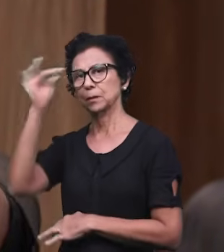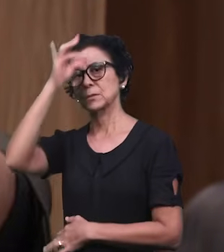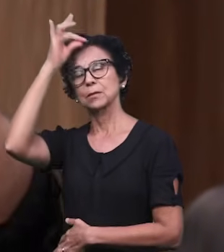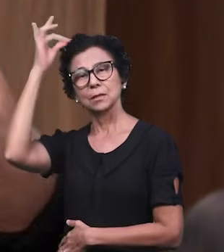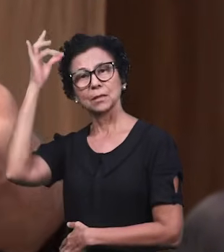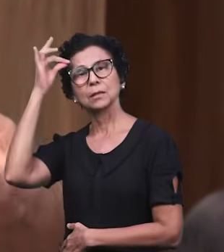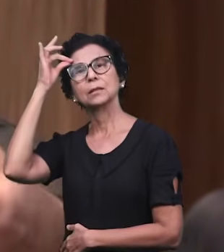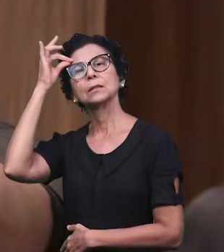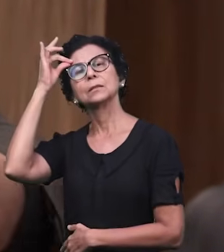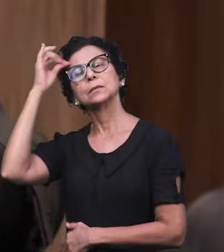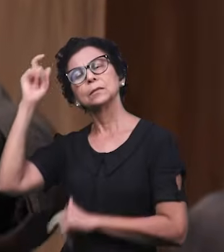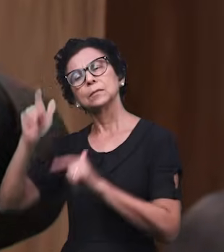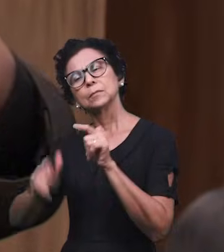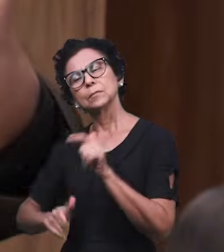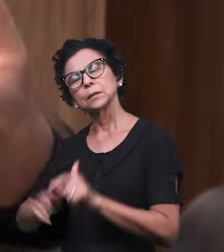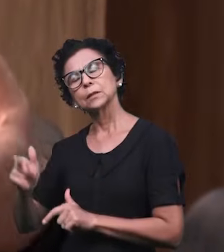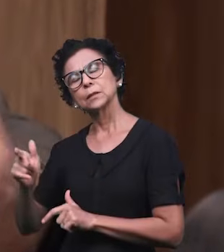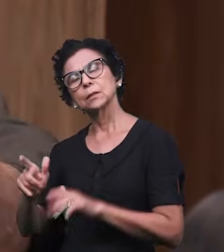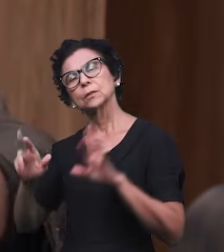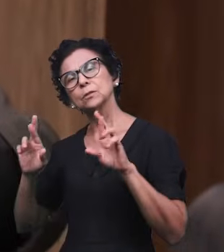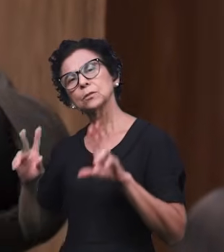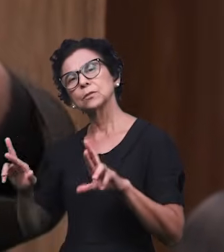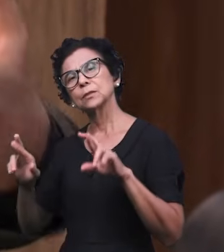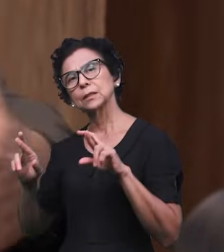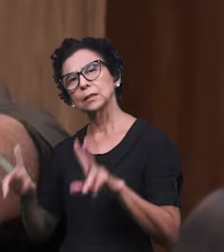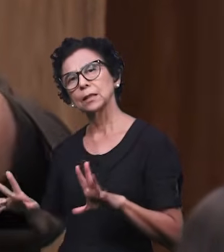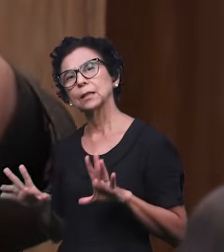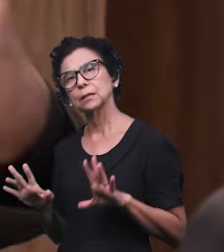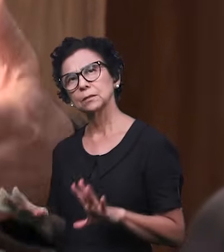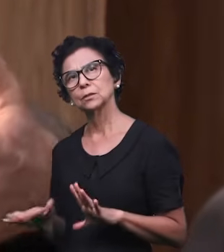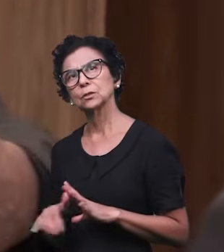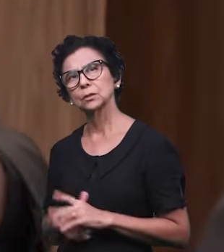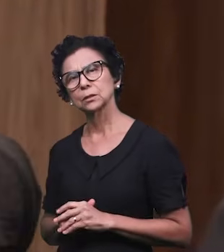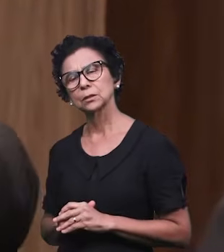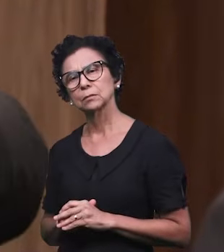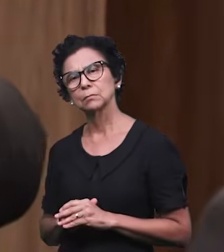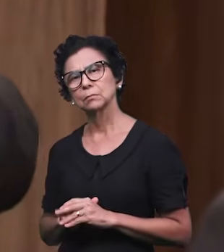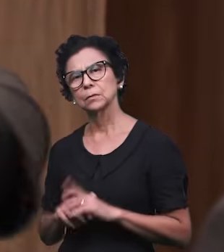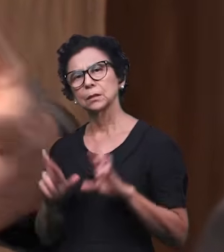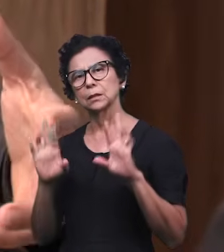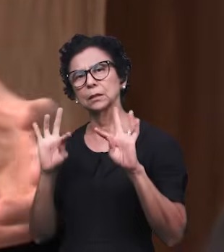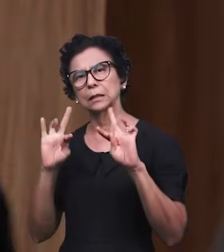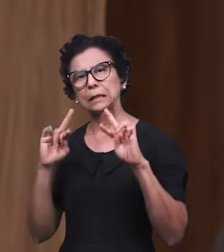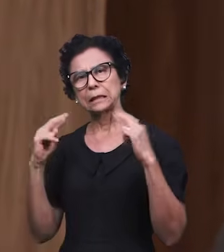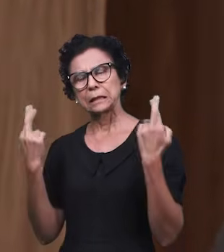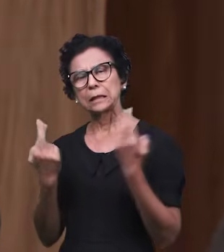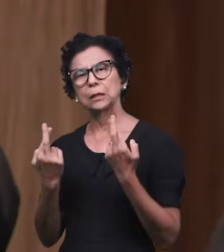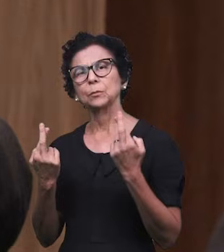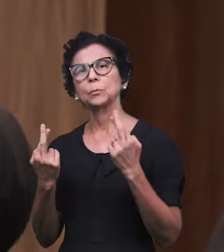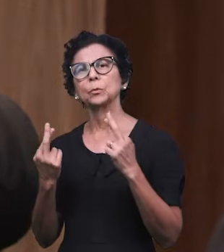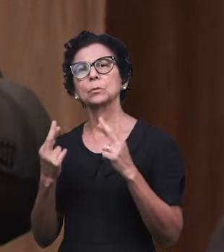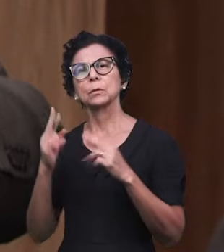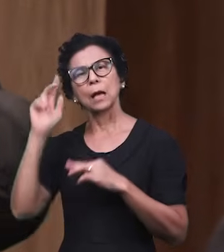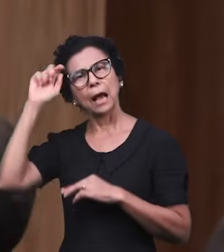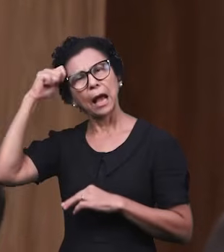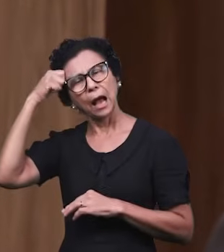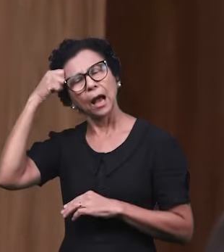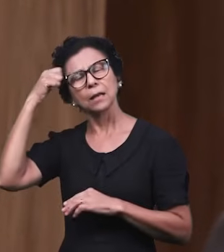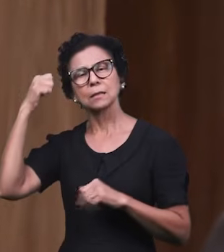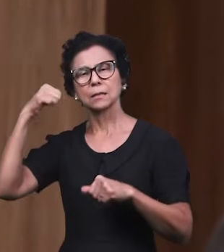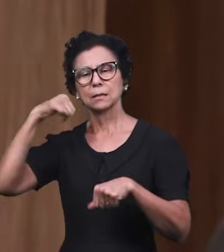né? Pessoas diferentes, de conhecimento diferente, de raças, de tribos, de nações diferentes, mas